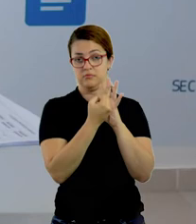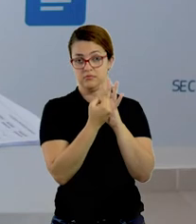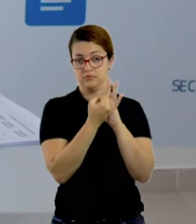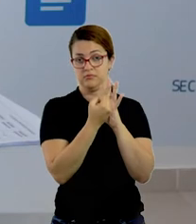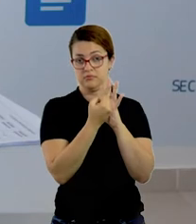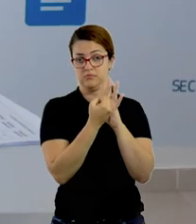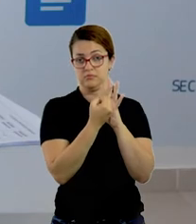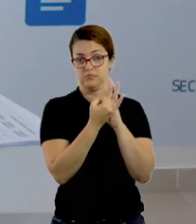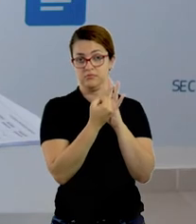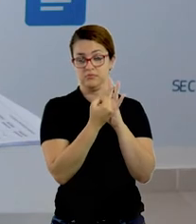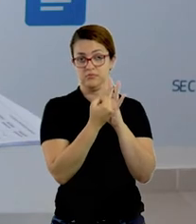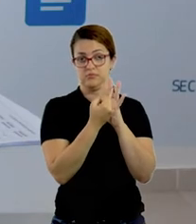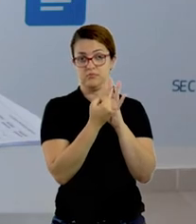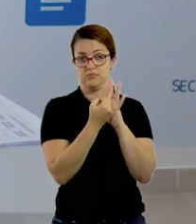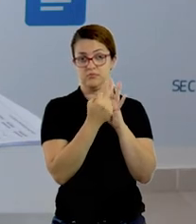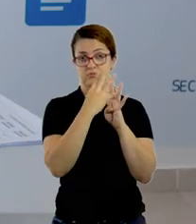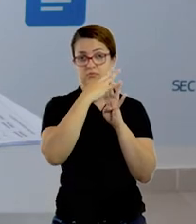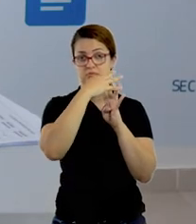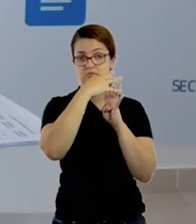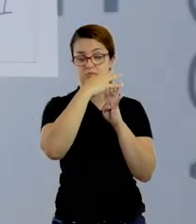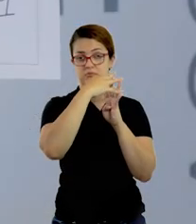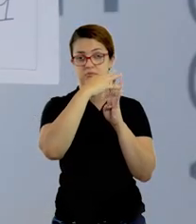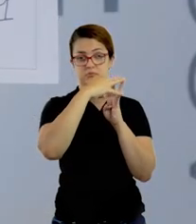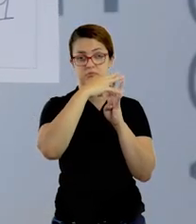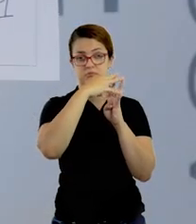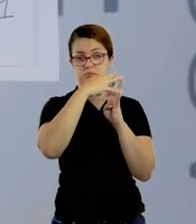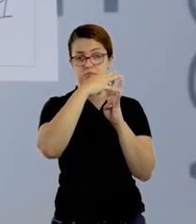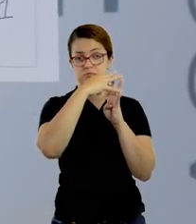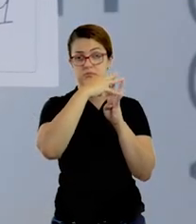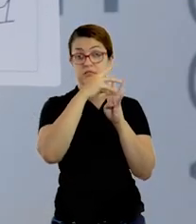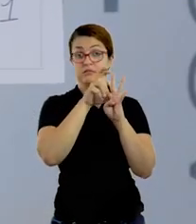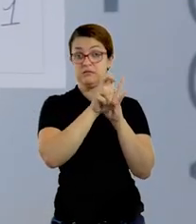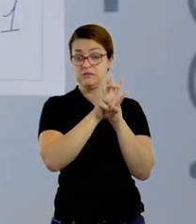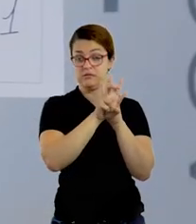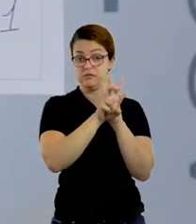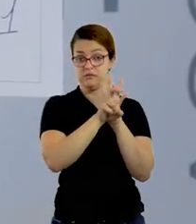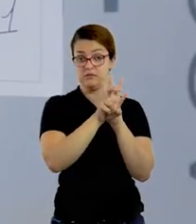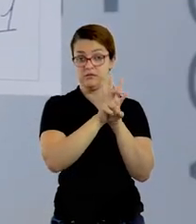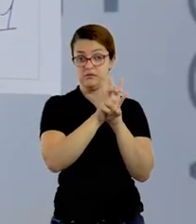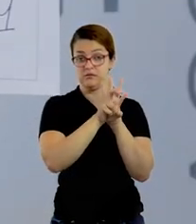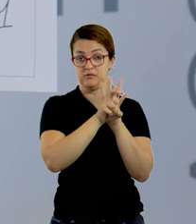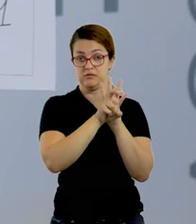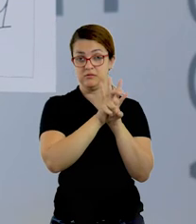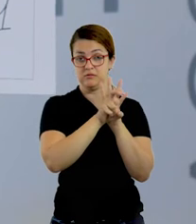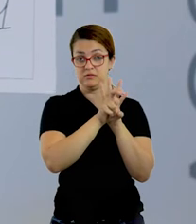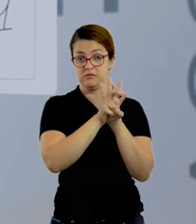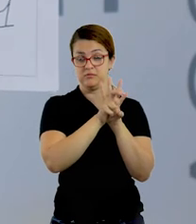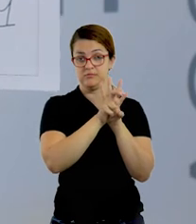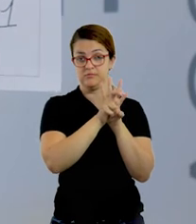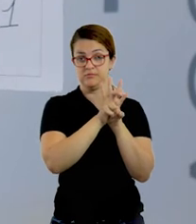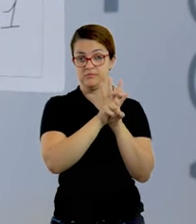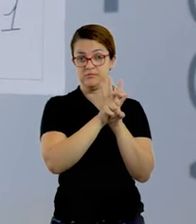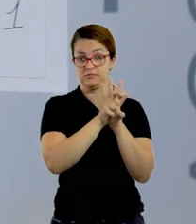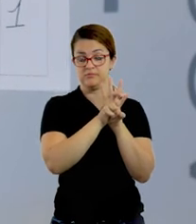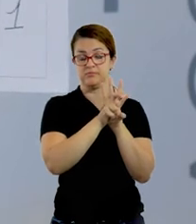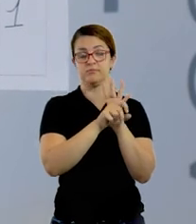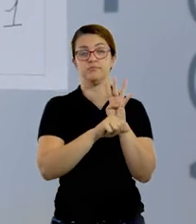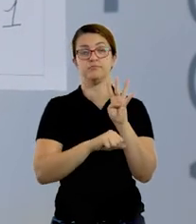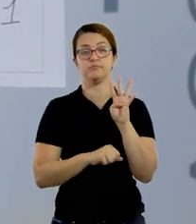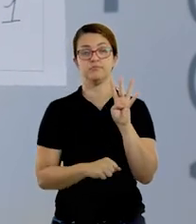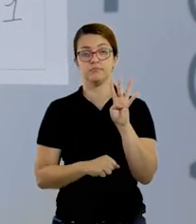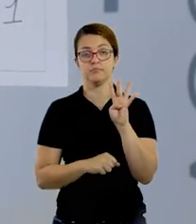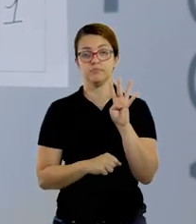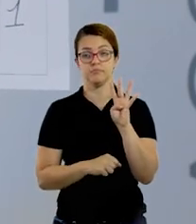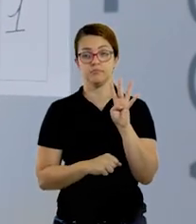que representa 2 centenas. Na quarta ordem, nós temos o número 5, que representa 5 unidades